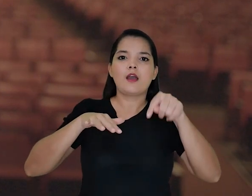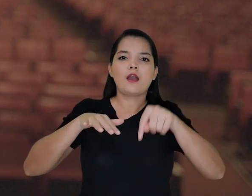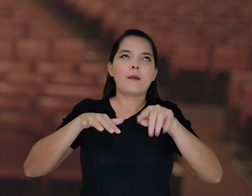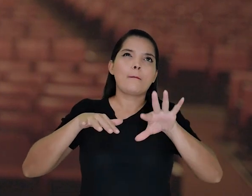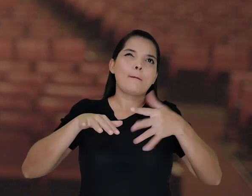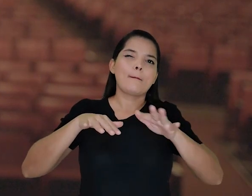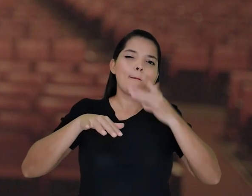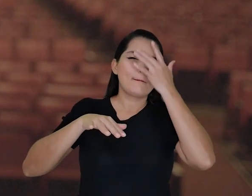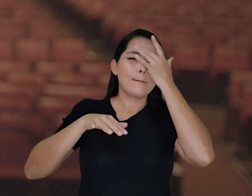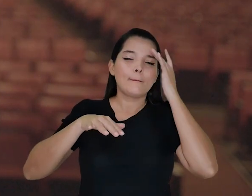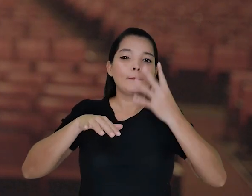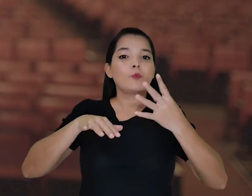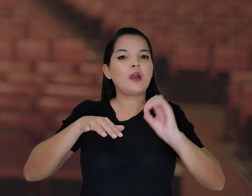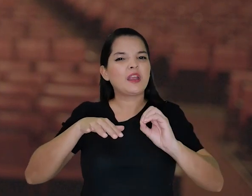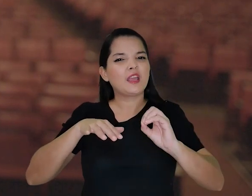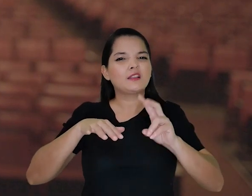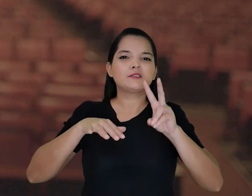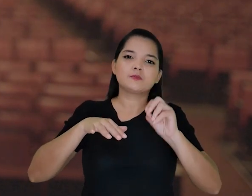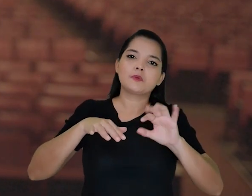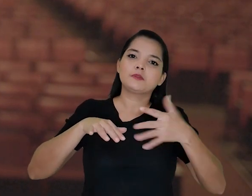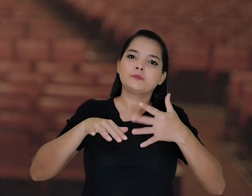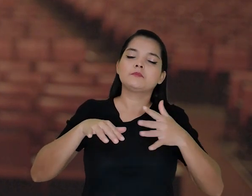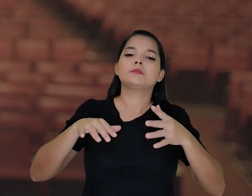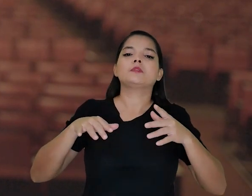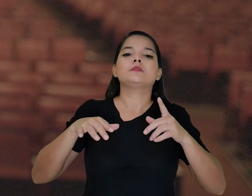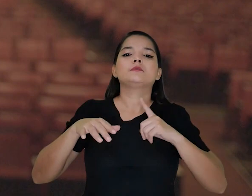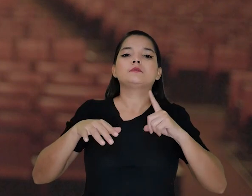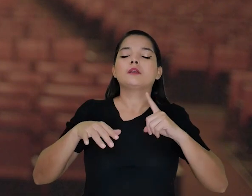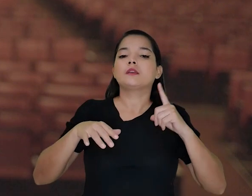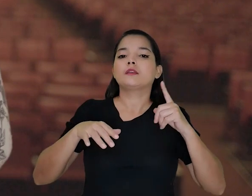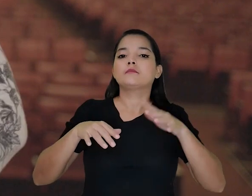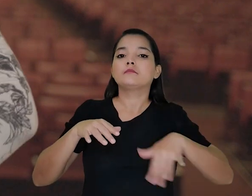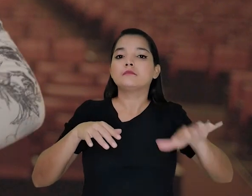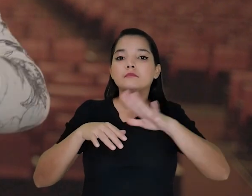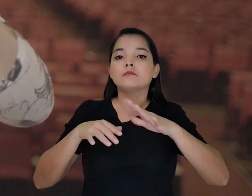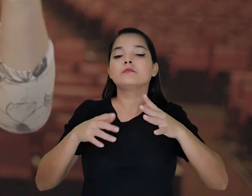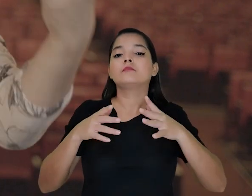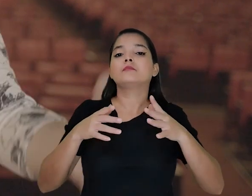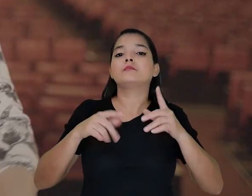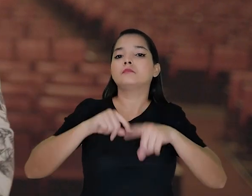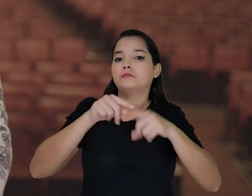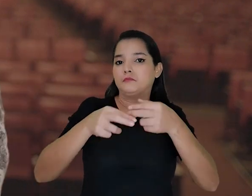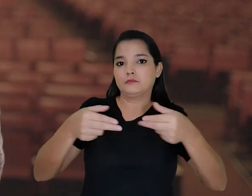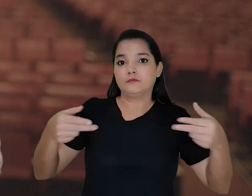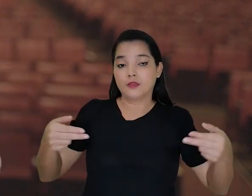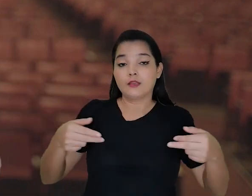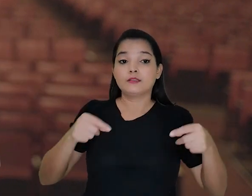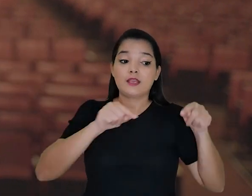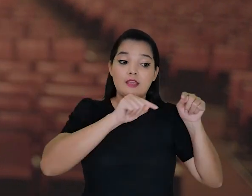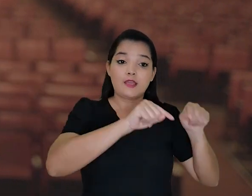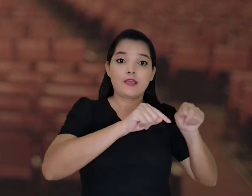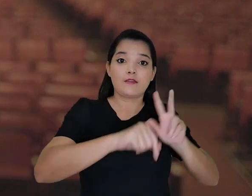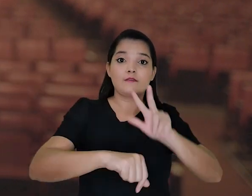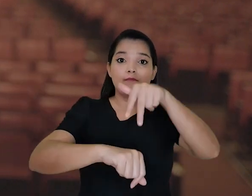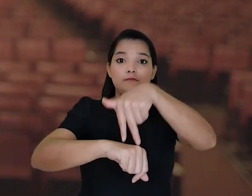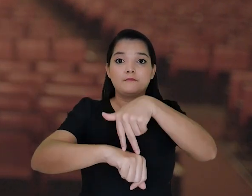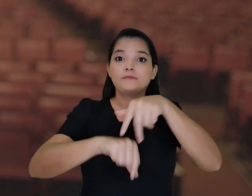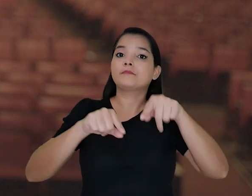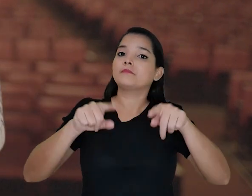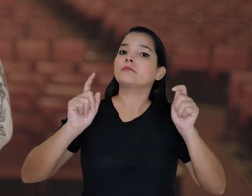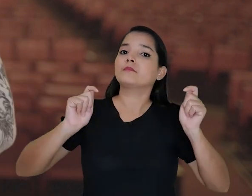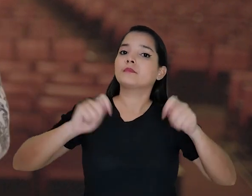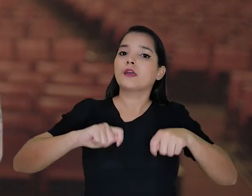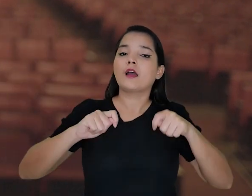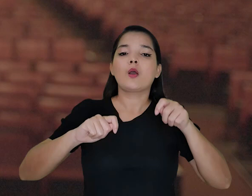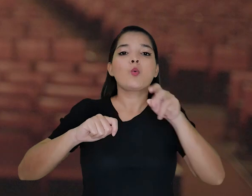40 pessoas 50 pessoas com poucos sopros e ele vai então poder tocar as suas ah